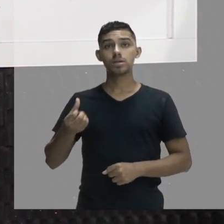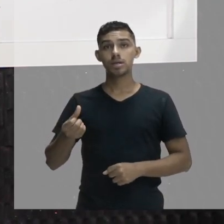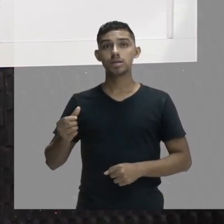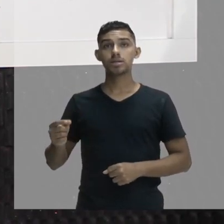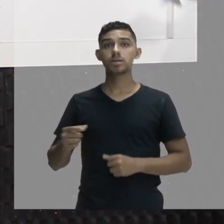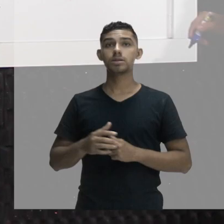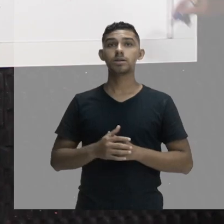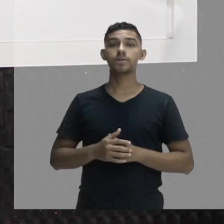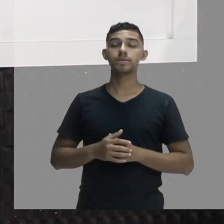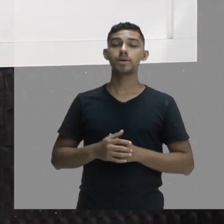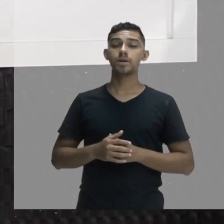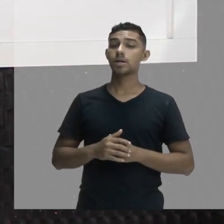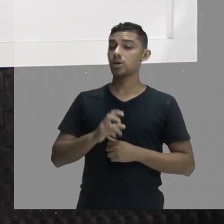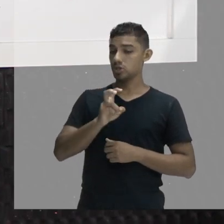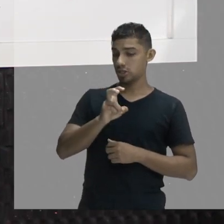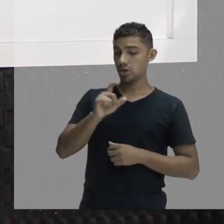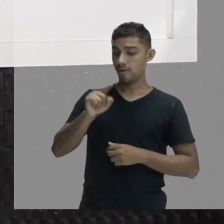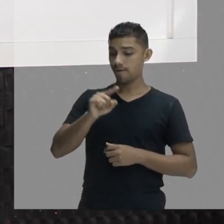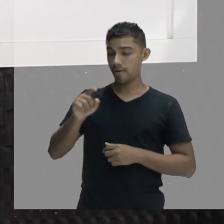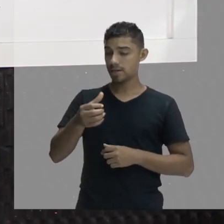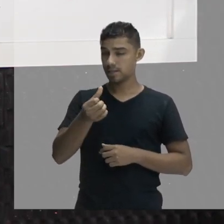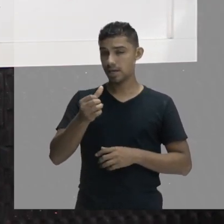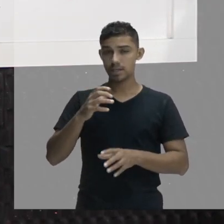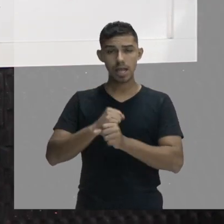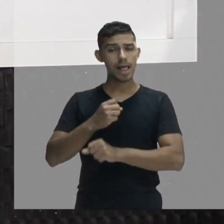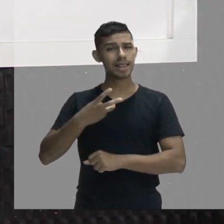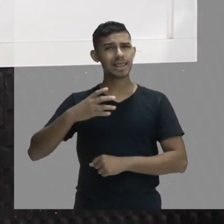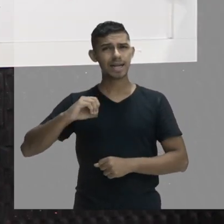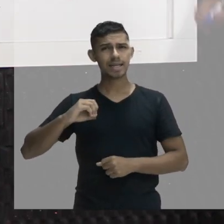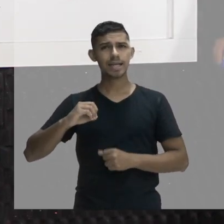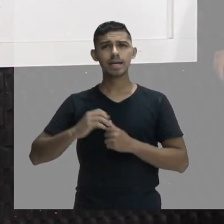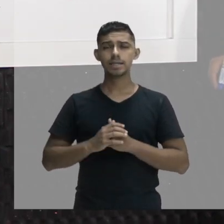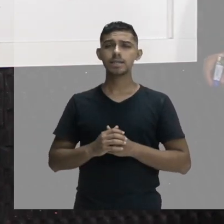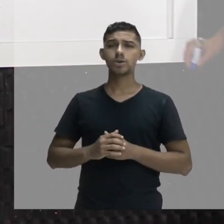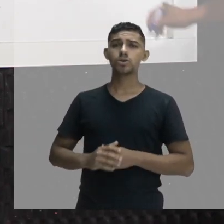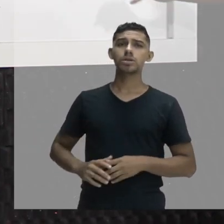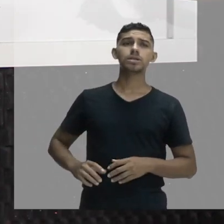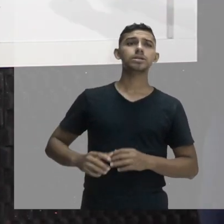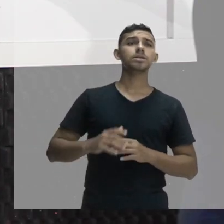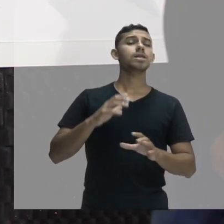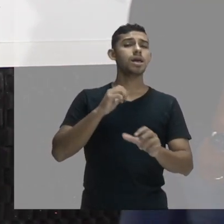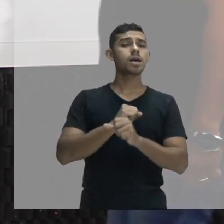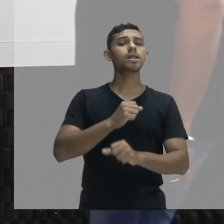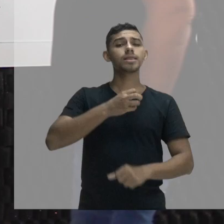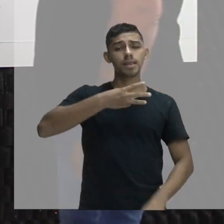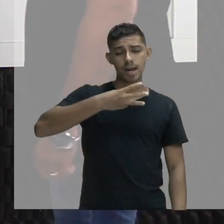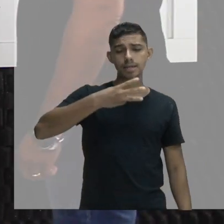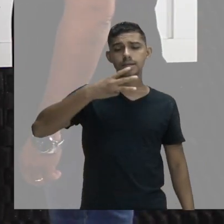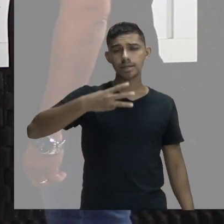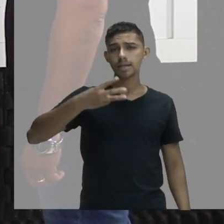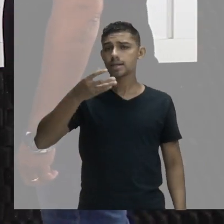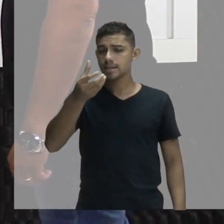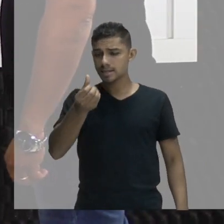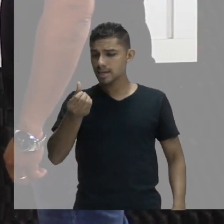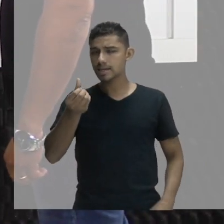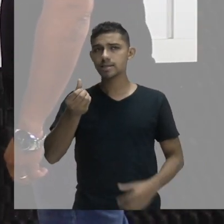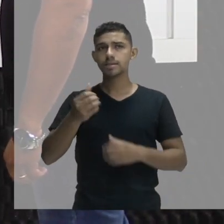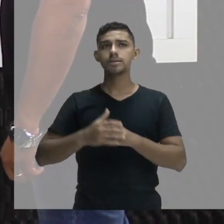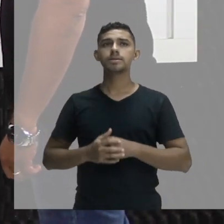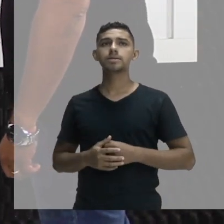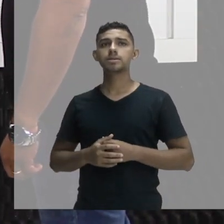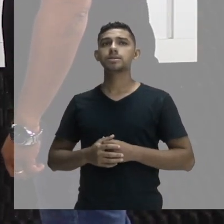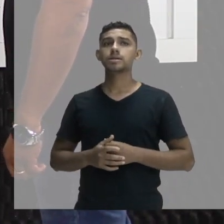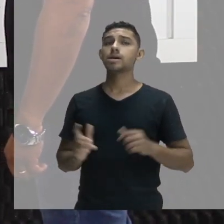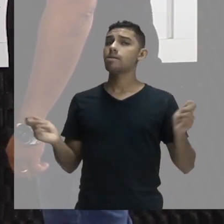3. 5 vezes 3 dá 30. 30 com 3, 33. Então você tem 336